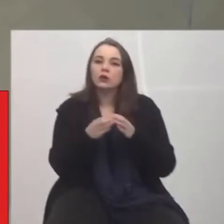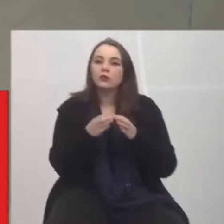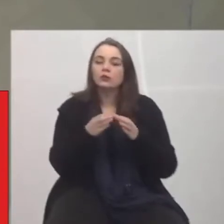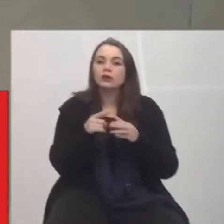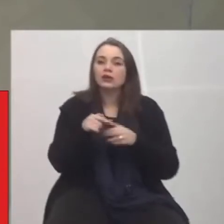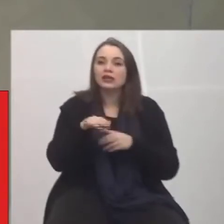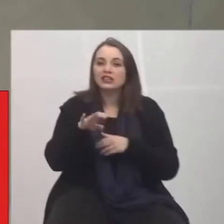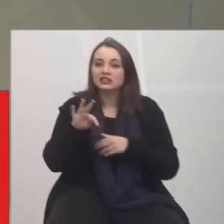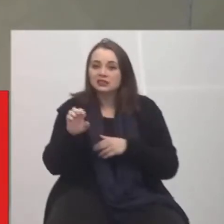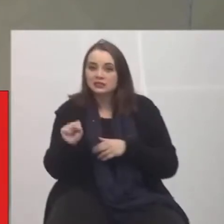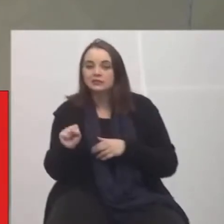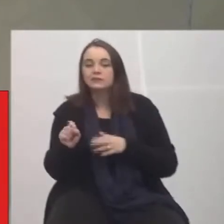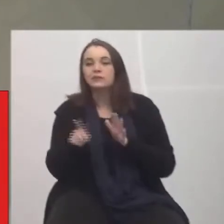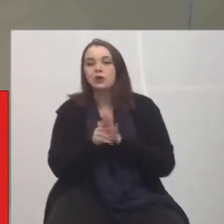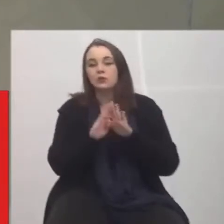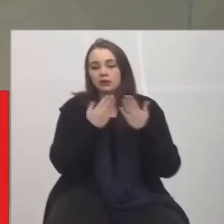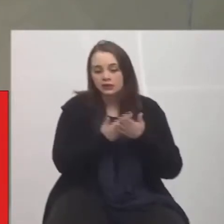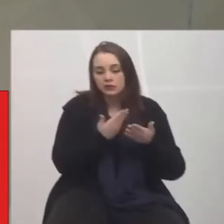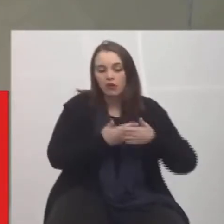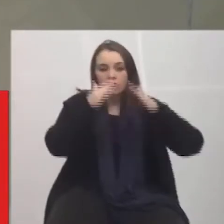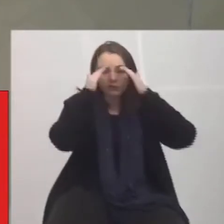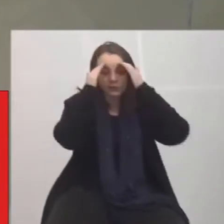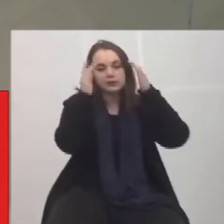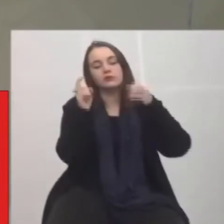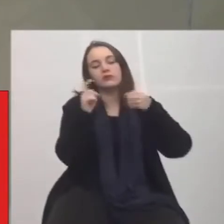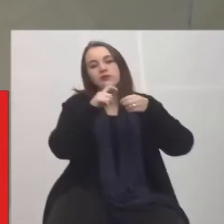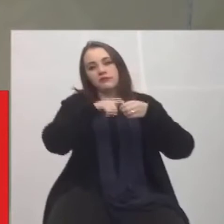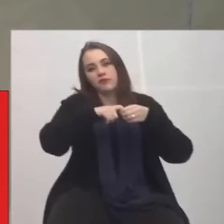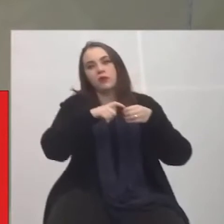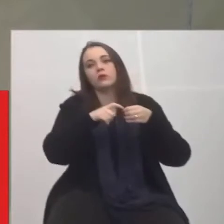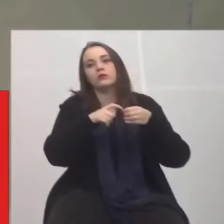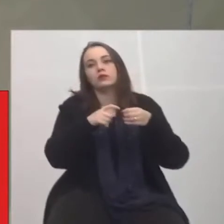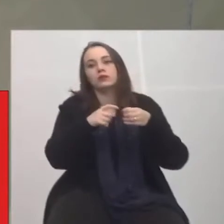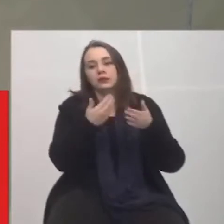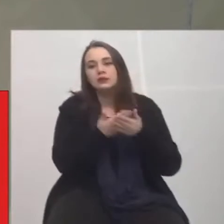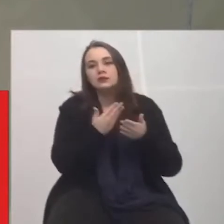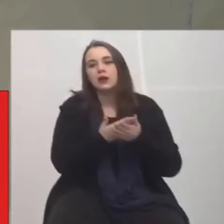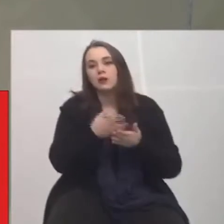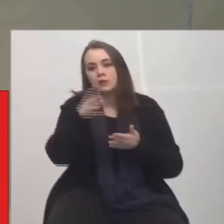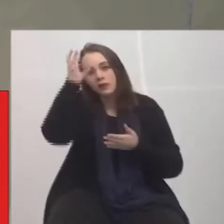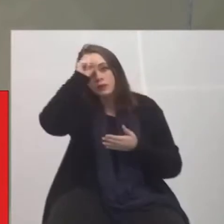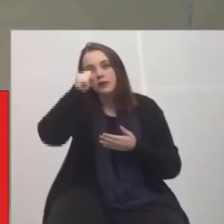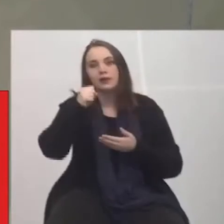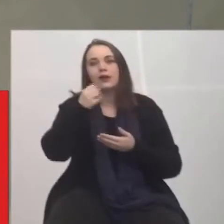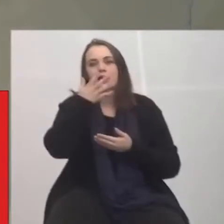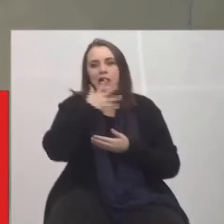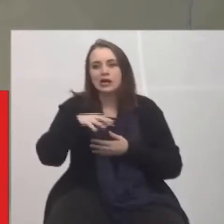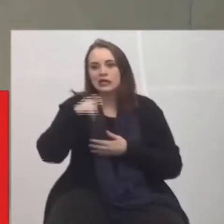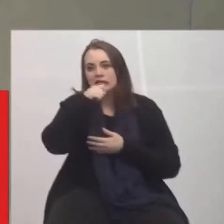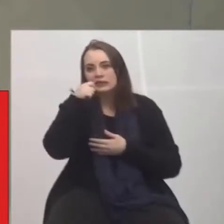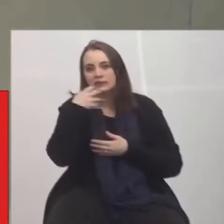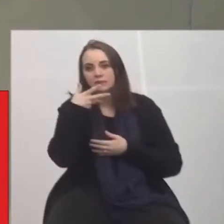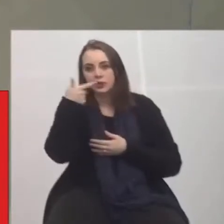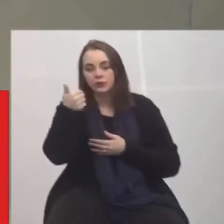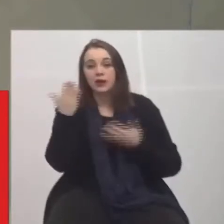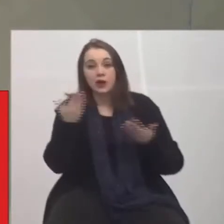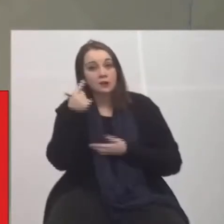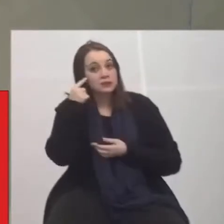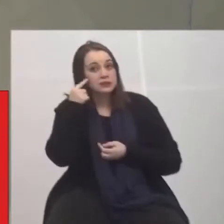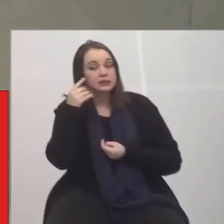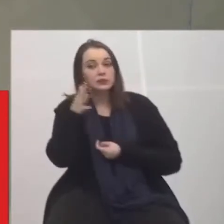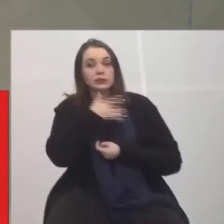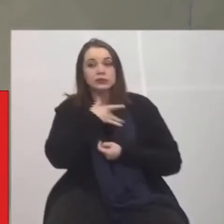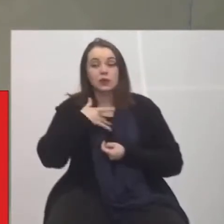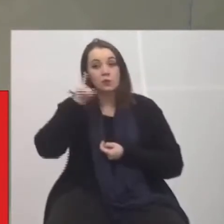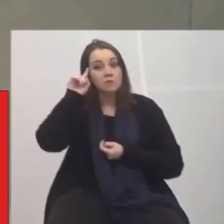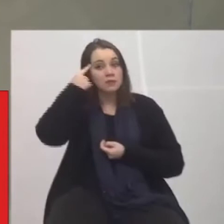do município, obedecendo aos protocolos de retorno às aulas. Com relação à saúde mental,